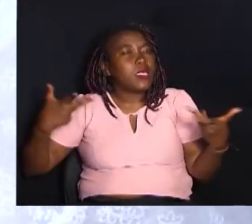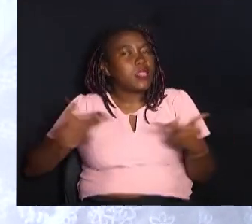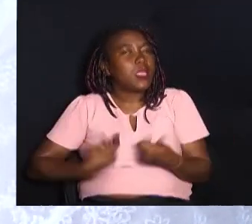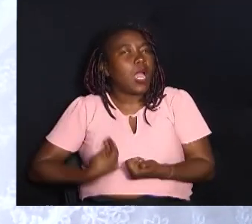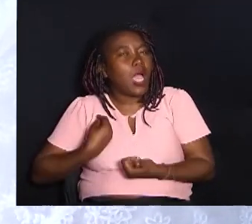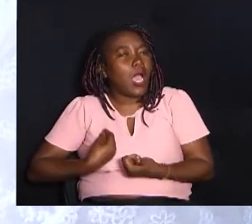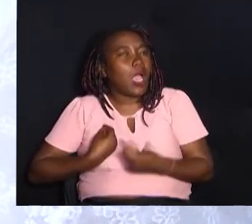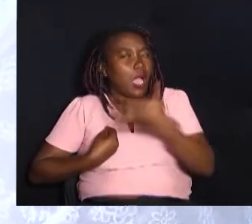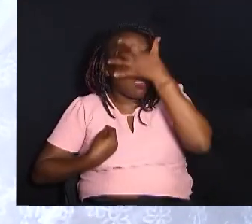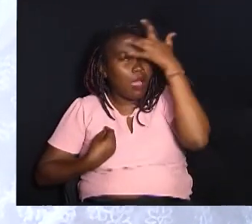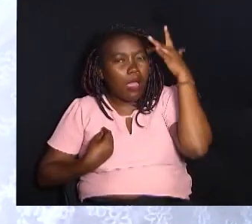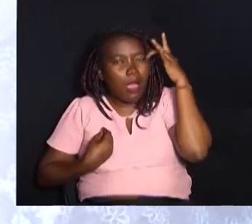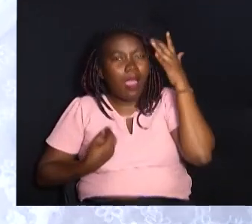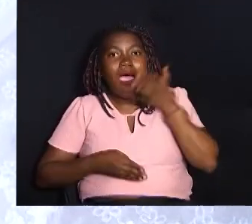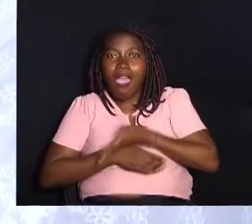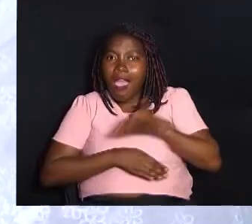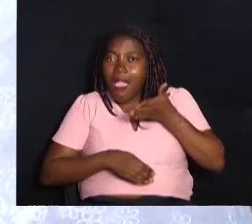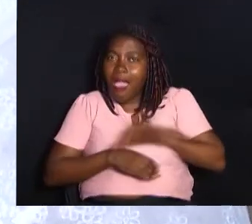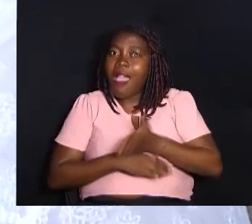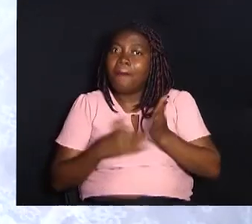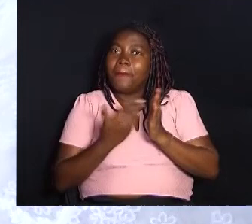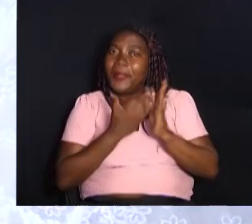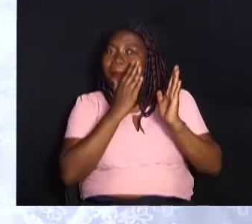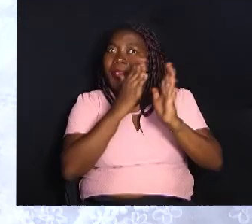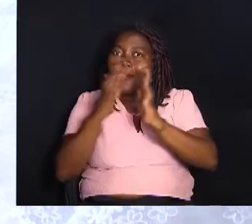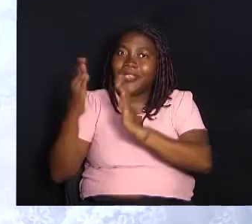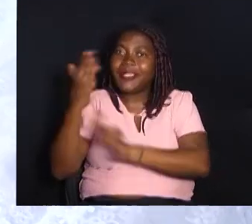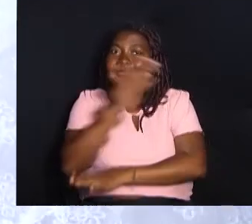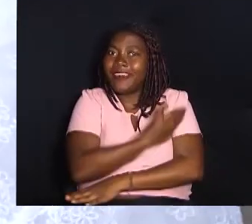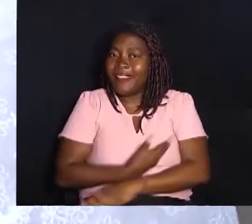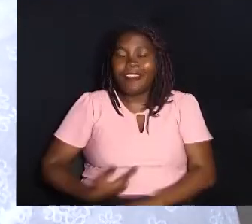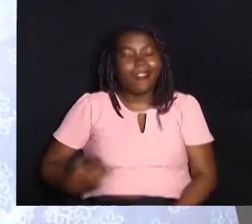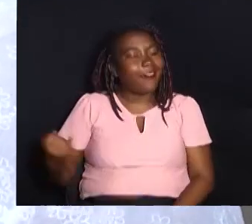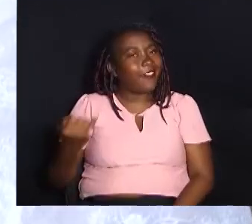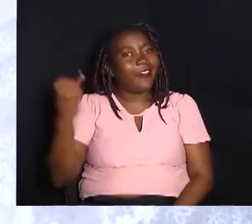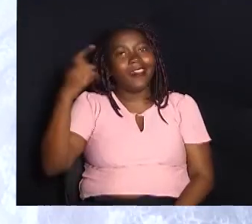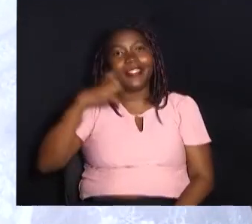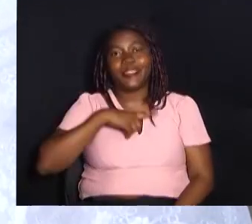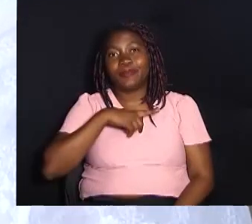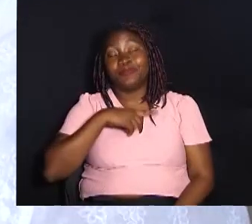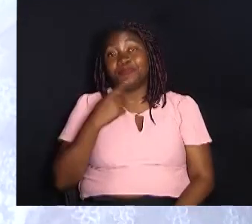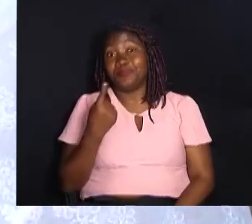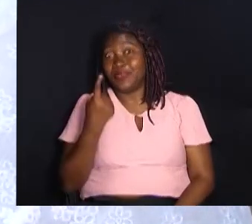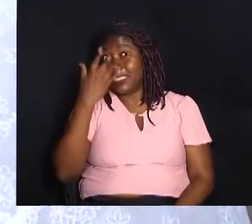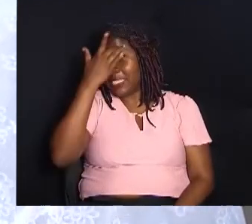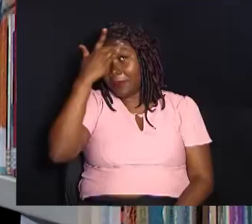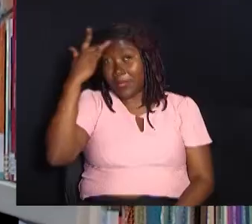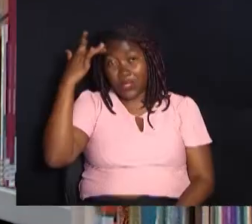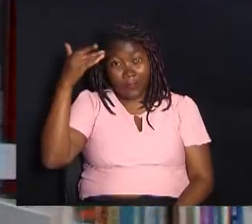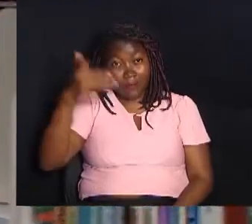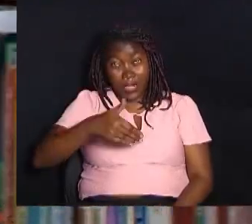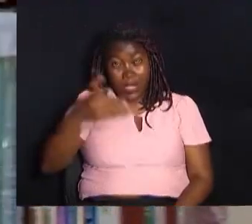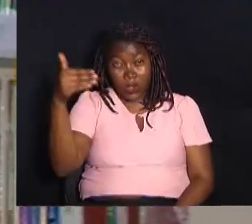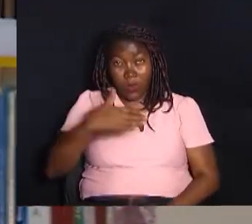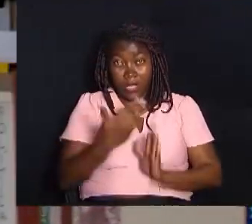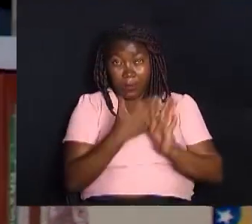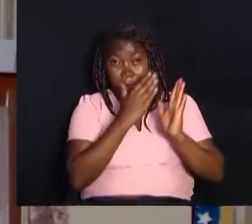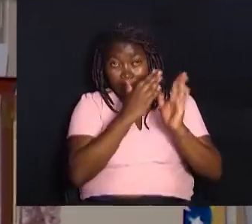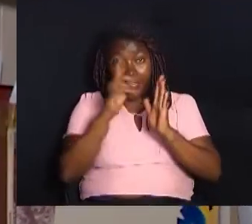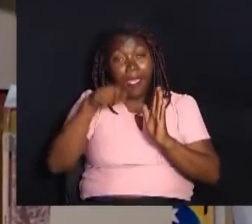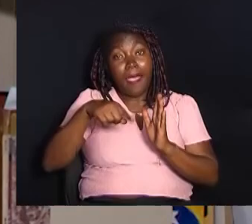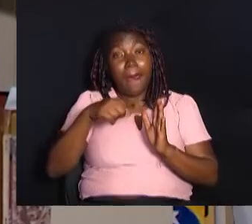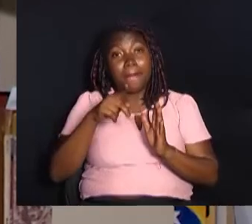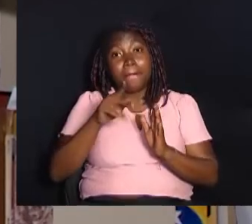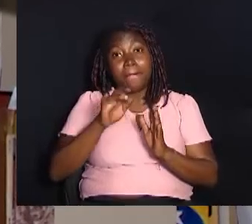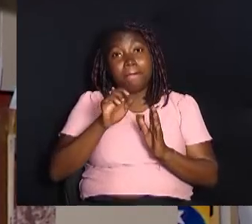diferente de vida, né? De qualidade de vida para as pessoas ter acesso a uma biblioteca pública. É fundamental que elas existam. E uma dessas pessoas que